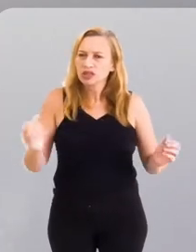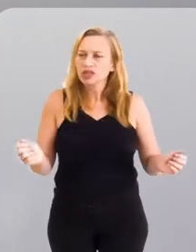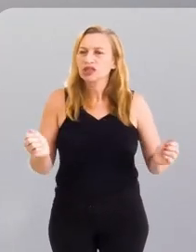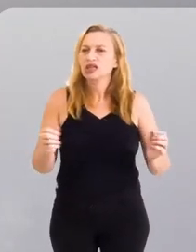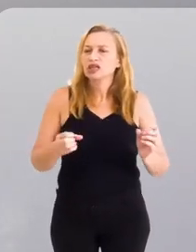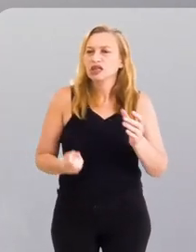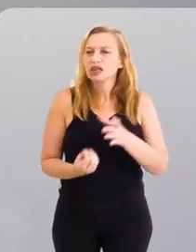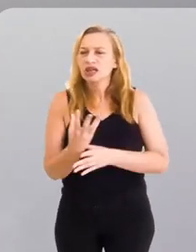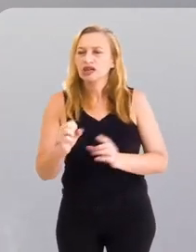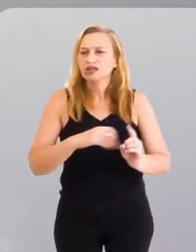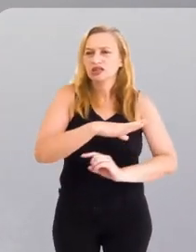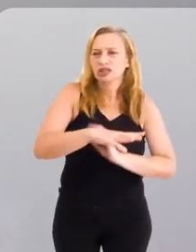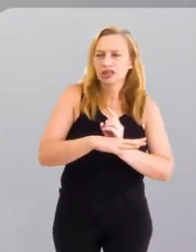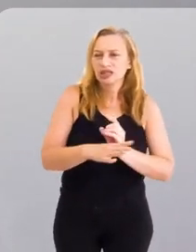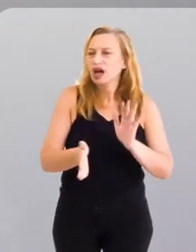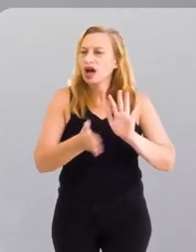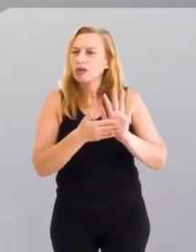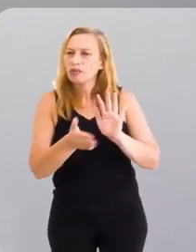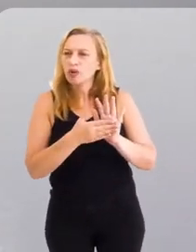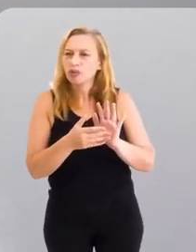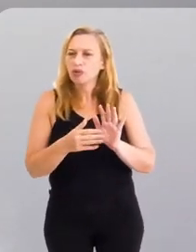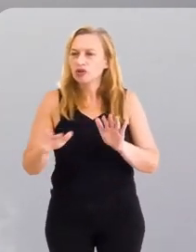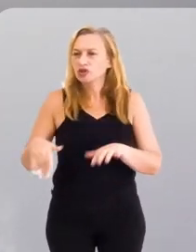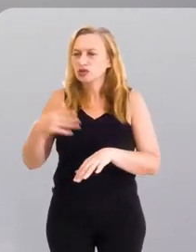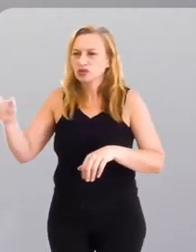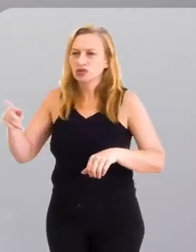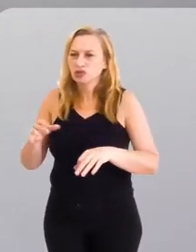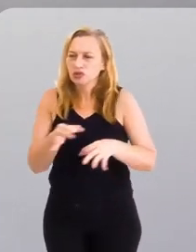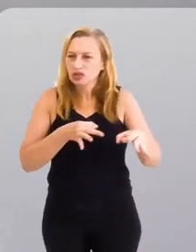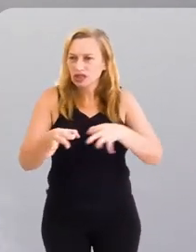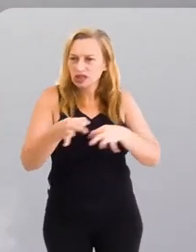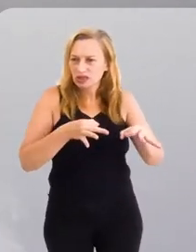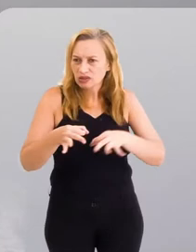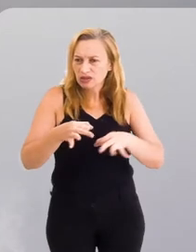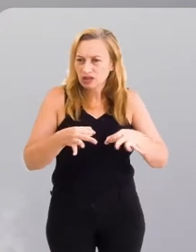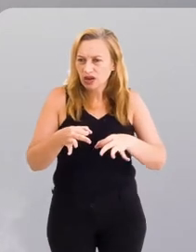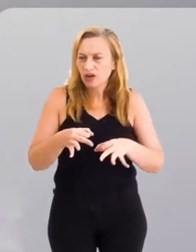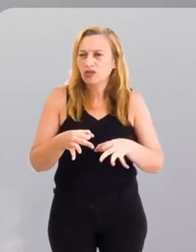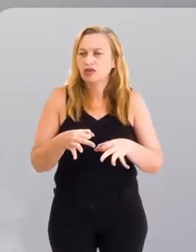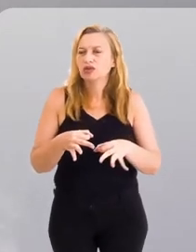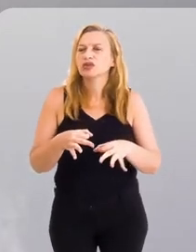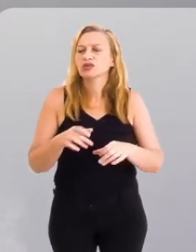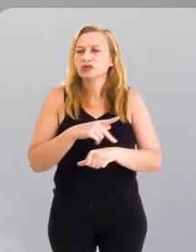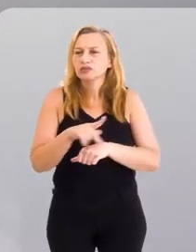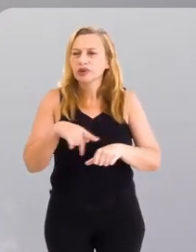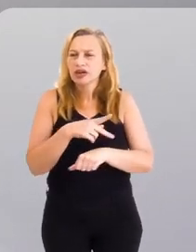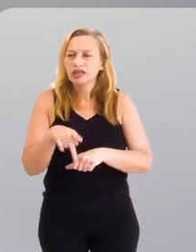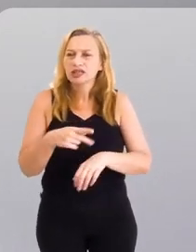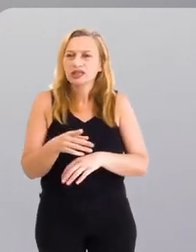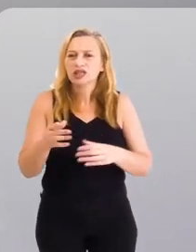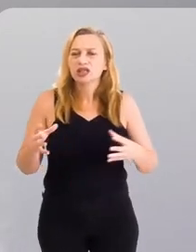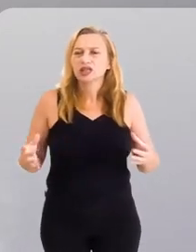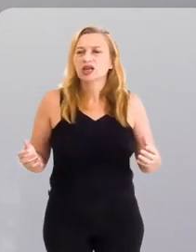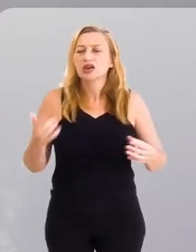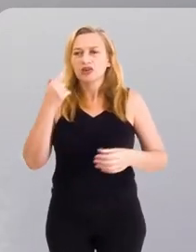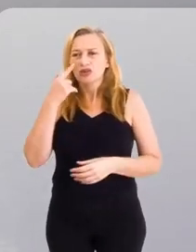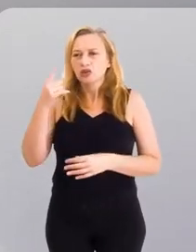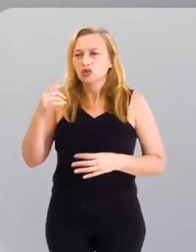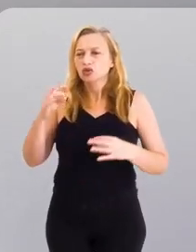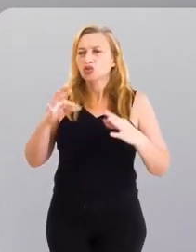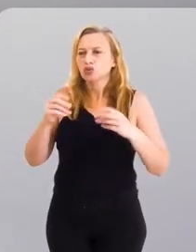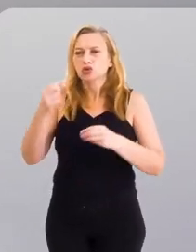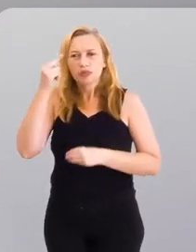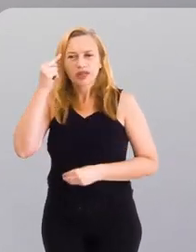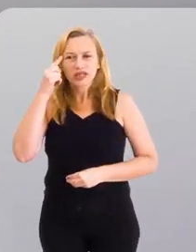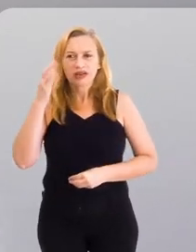somavam para a sociedade. E ao encontrar a proposta da Organização Internacional Nova Acrópole, eu falei, bom, isso se alinha bem com aquilo que eu pensava